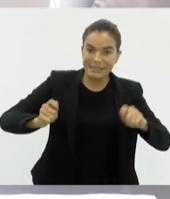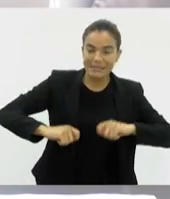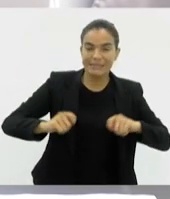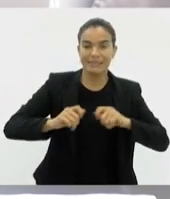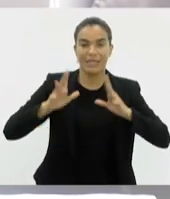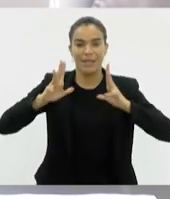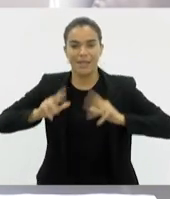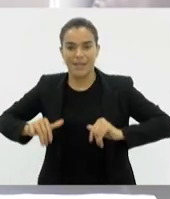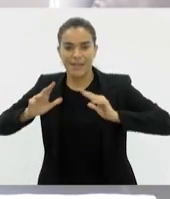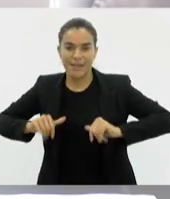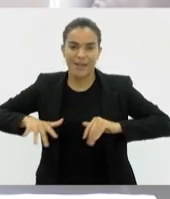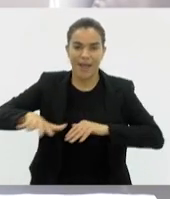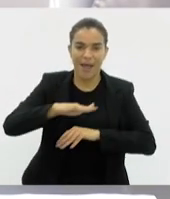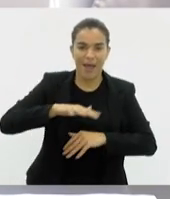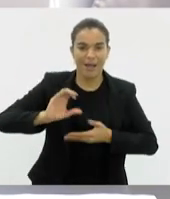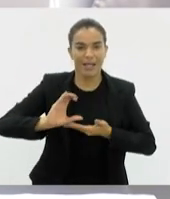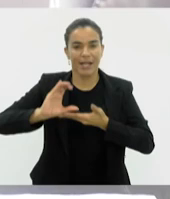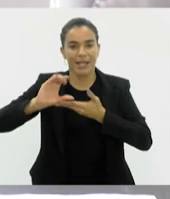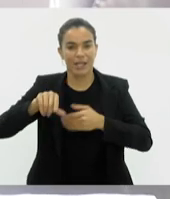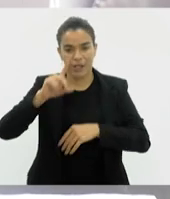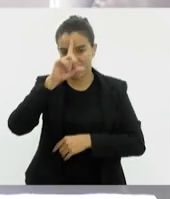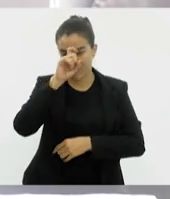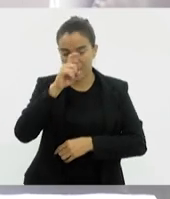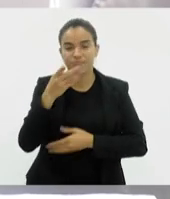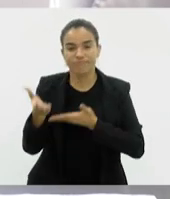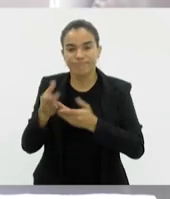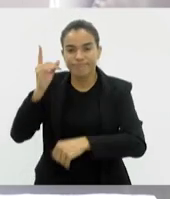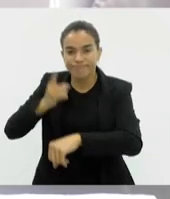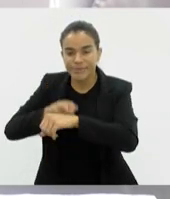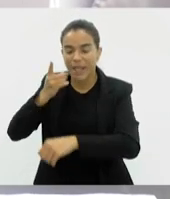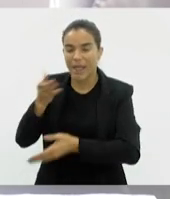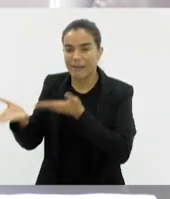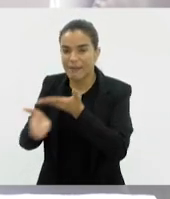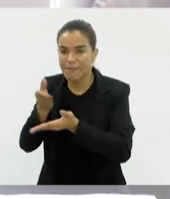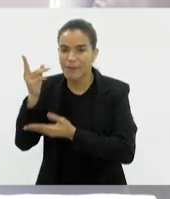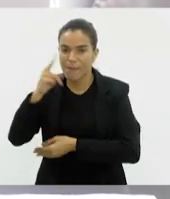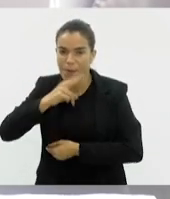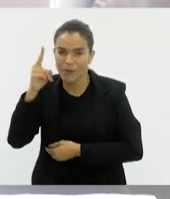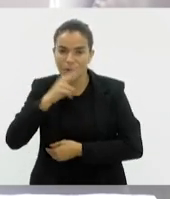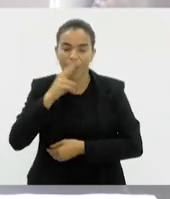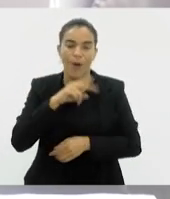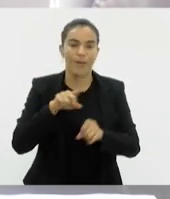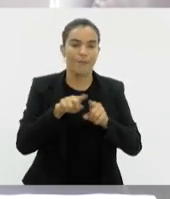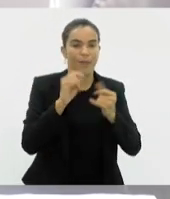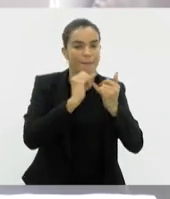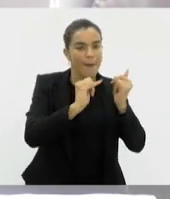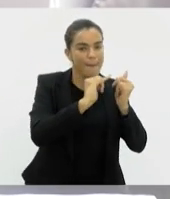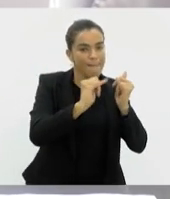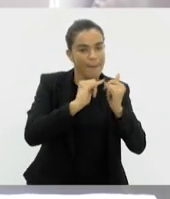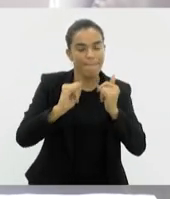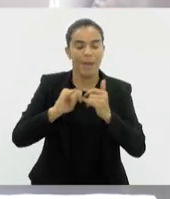sanitária em clínicas, hospitais, unidades de pronto atendimento, pronto-socorros, similares na forma que